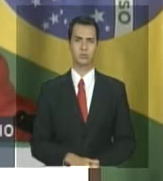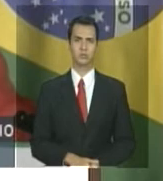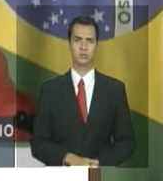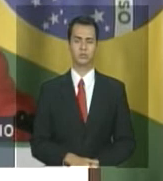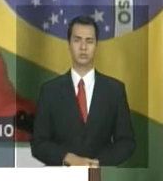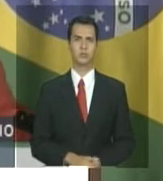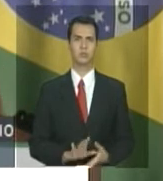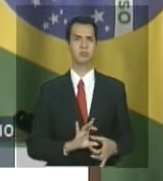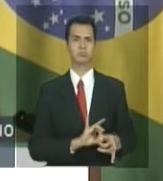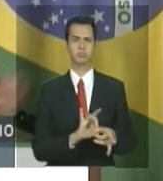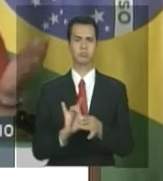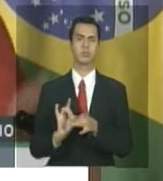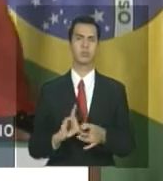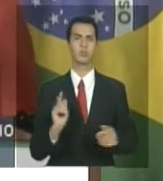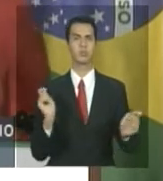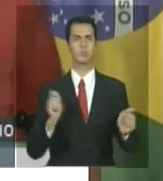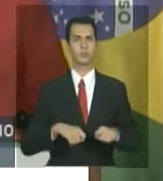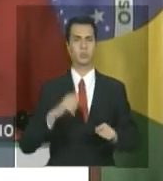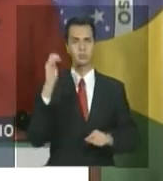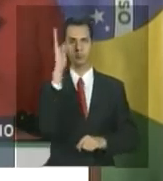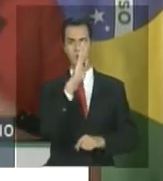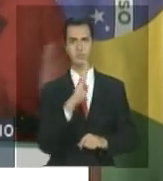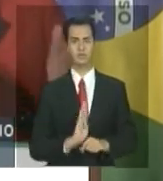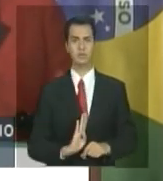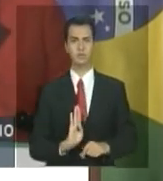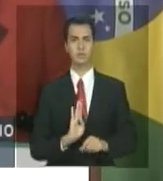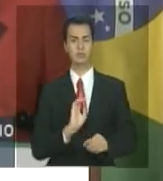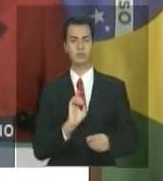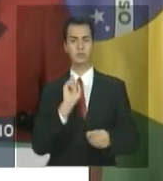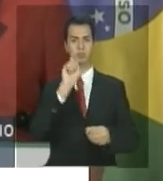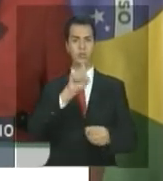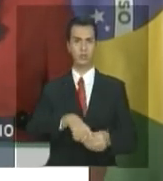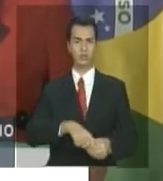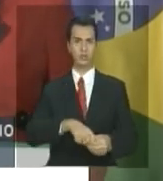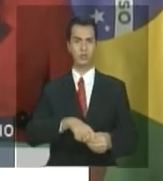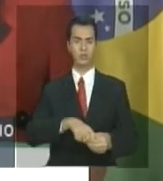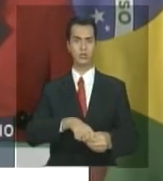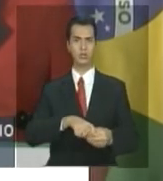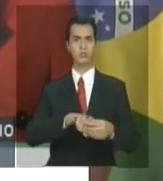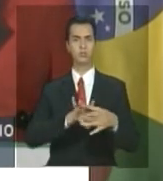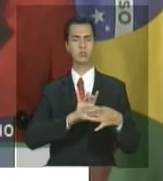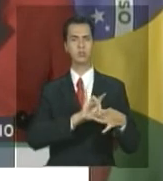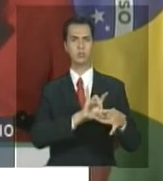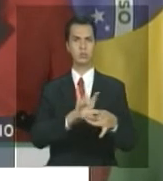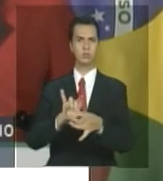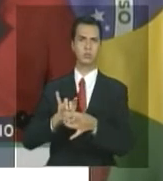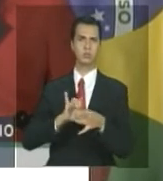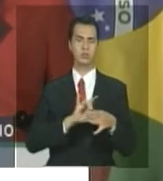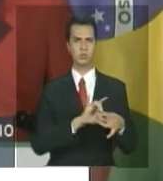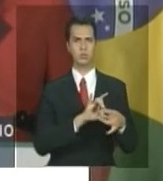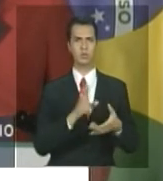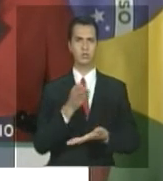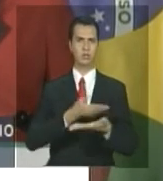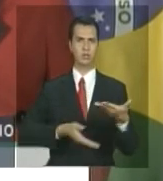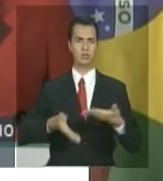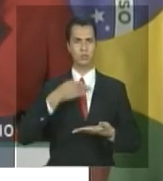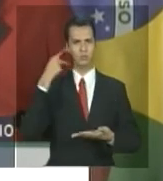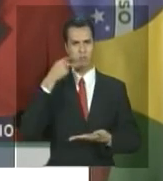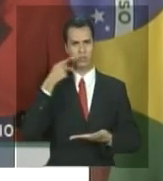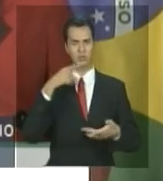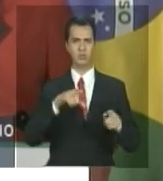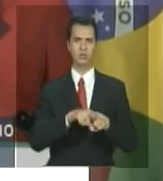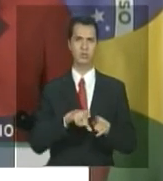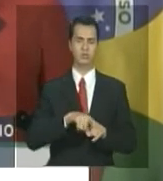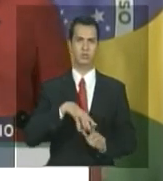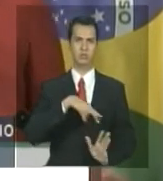nosso país se insira de forma adequada nas relações econômicas e políticas internacionais.